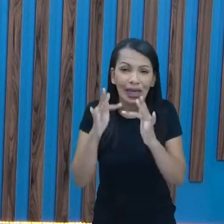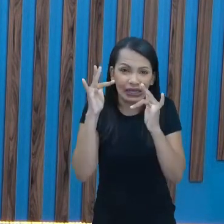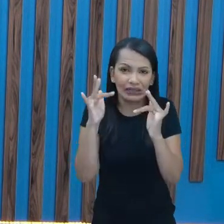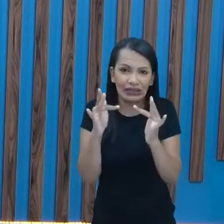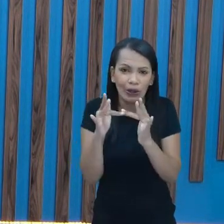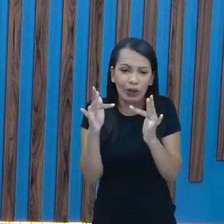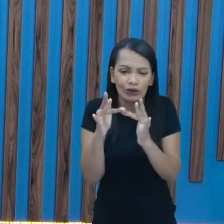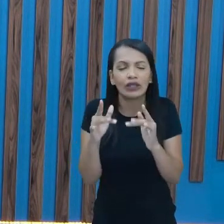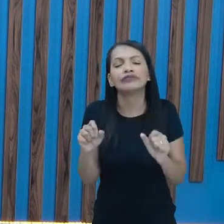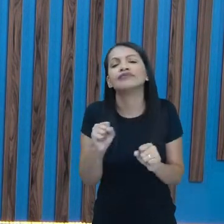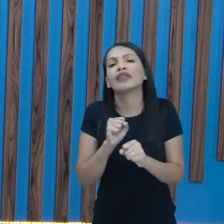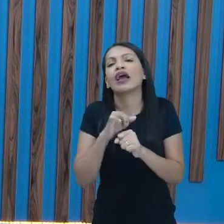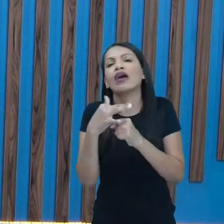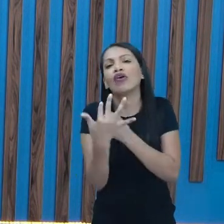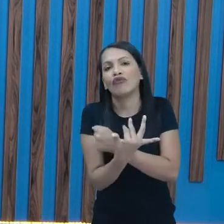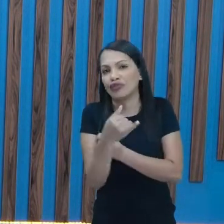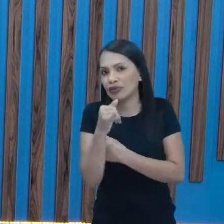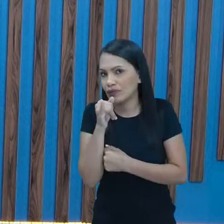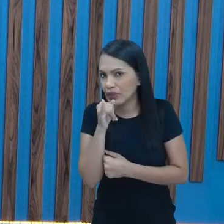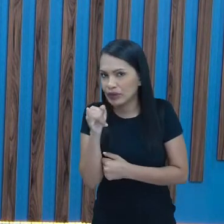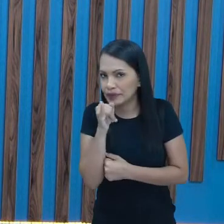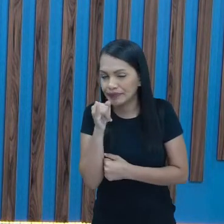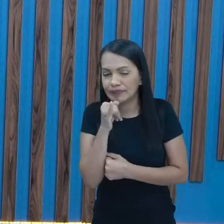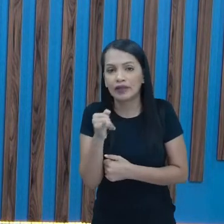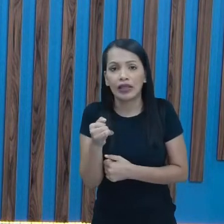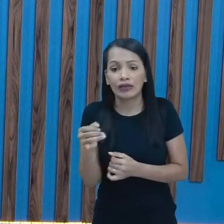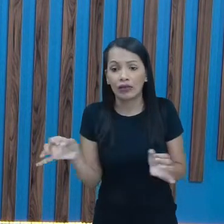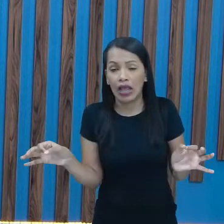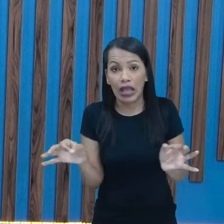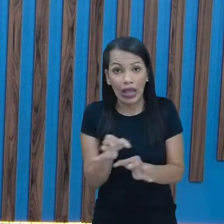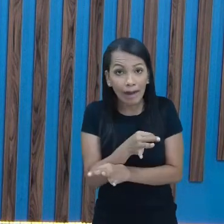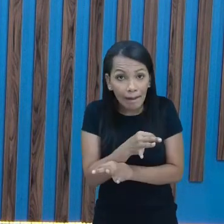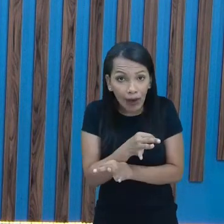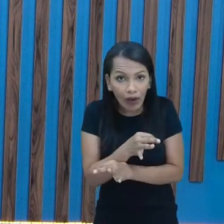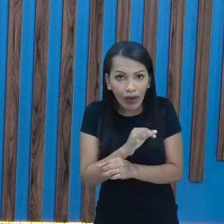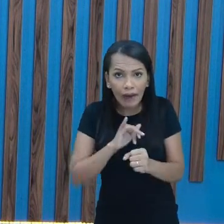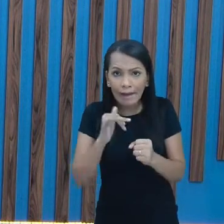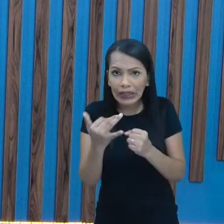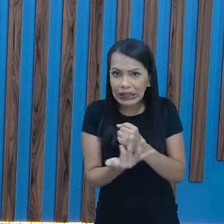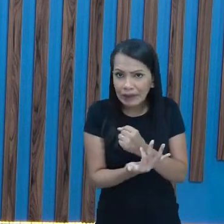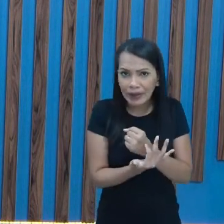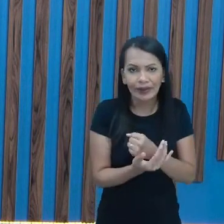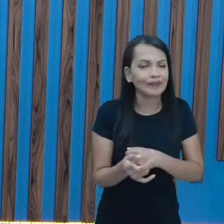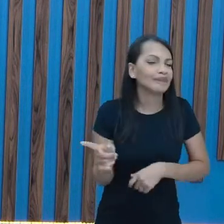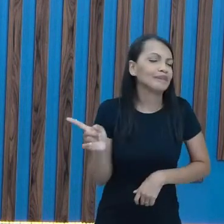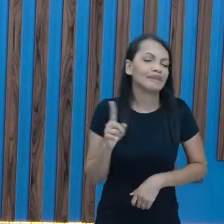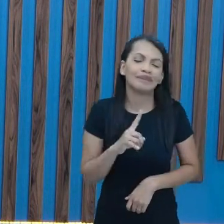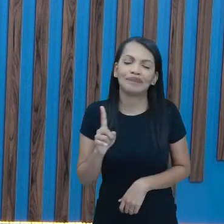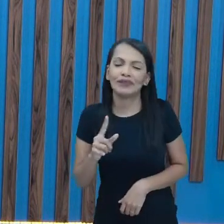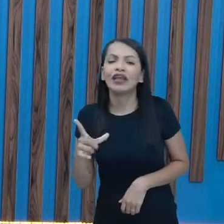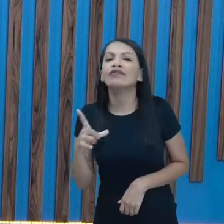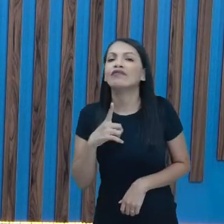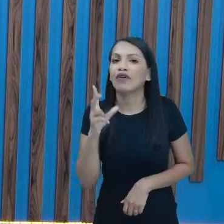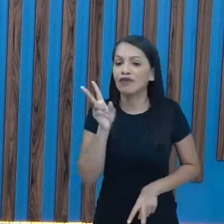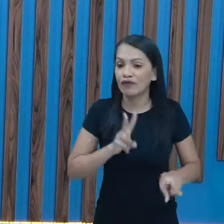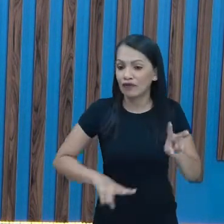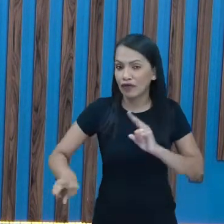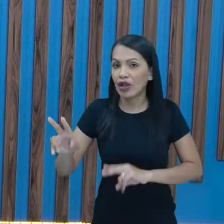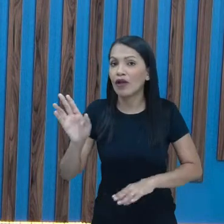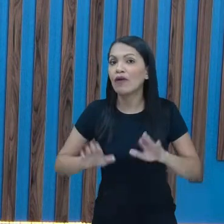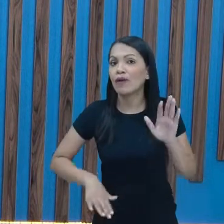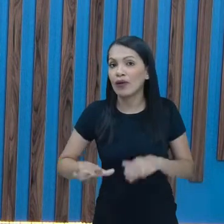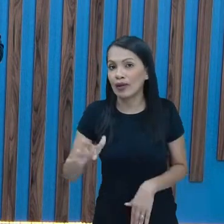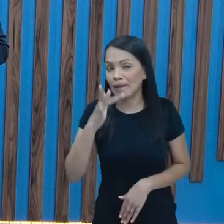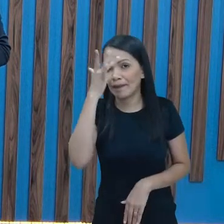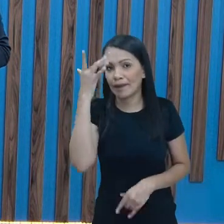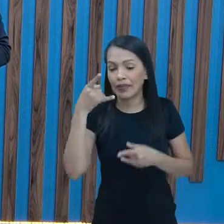certo? A Covid, por exemplo, não acabou a pandemia, hein, gente? Eu tô vendo muitas pessoas andando sem máscara,